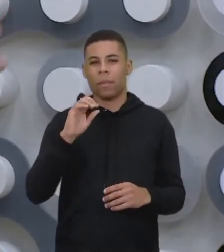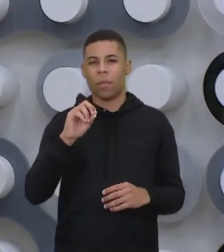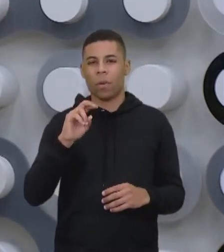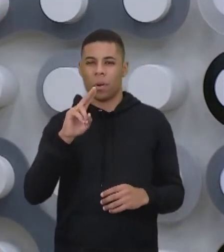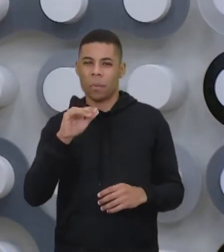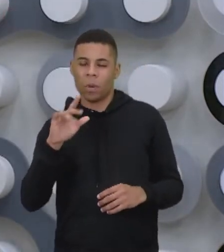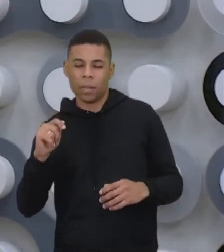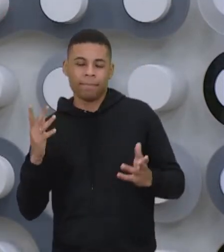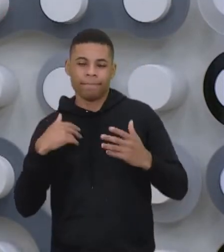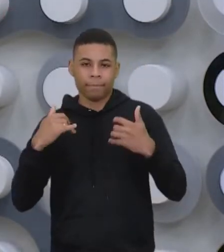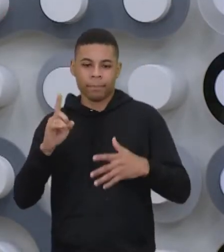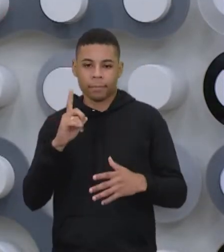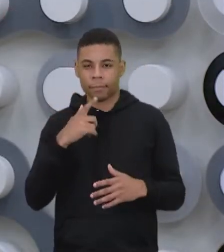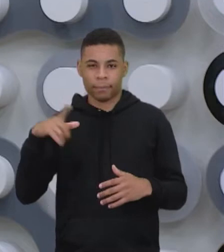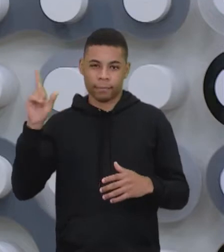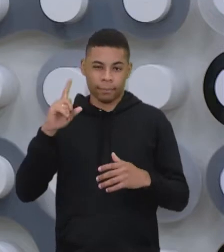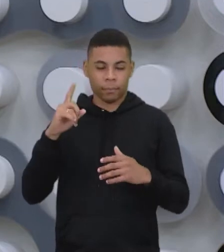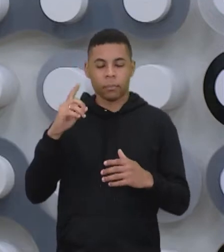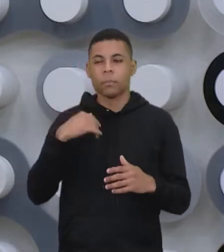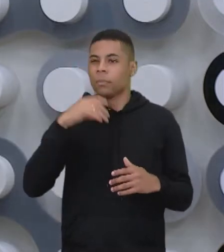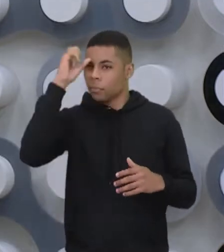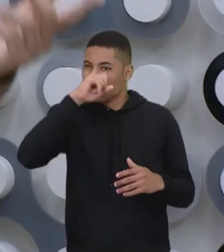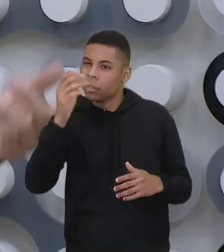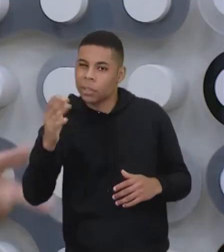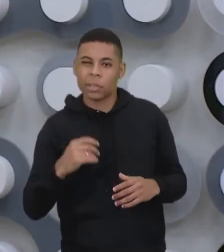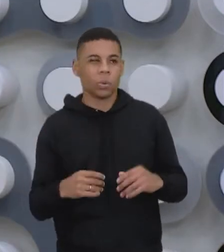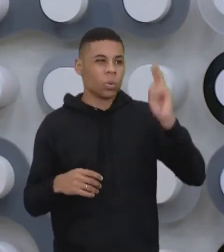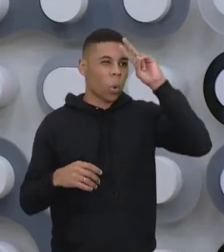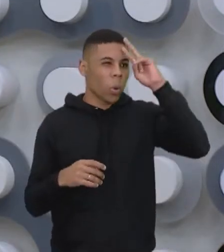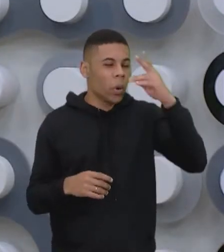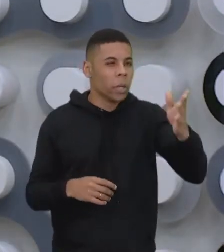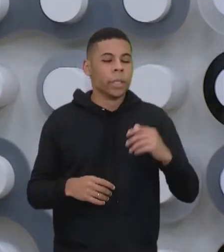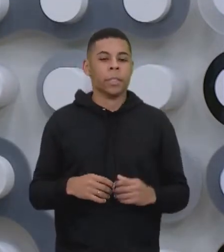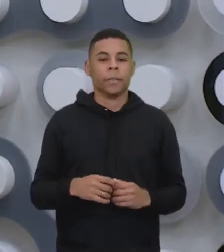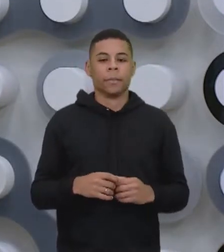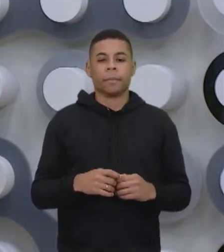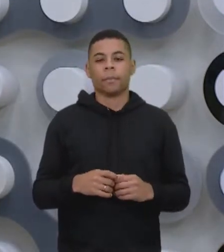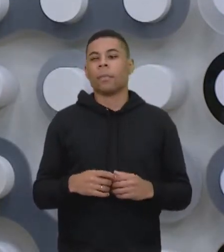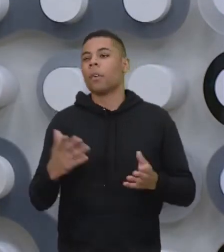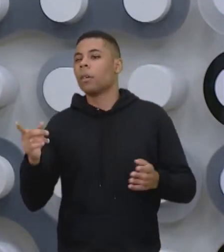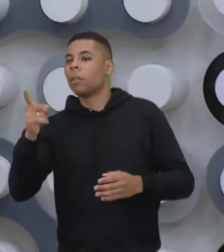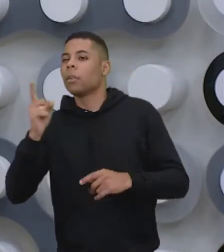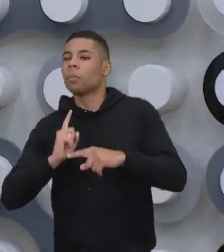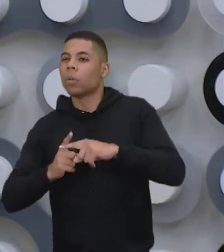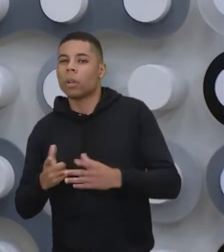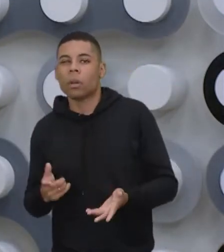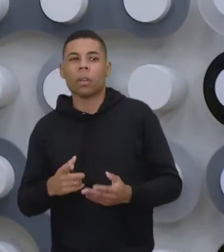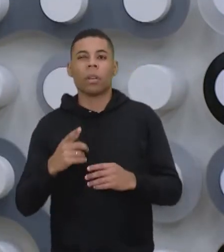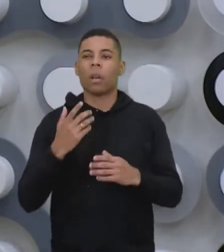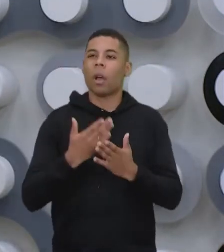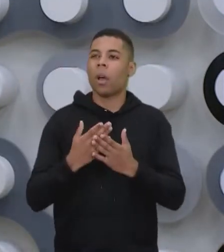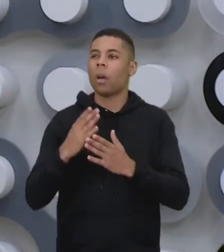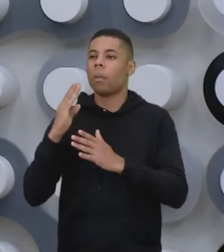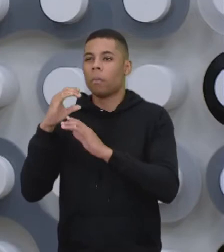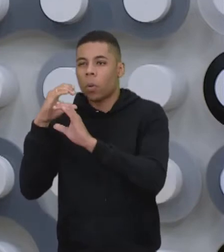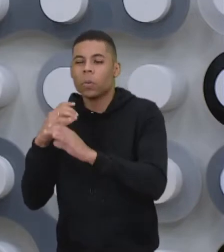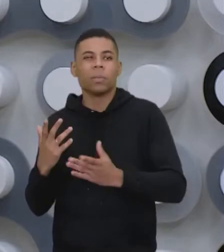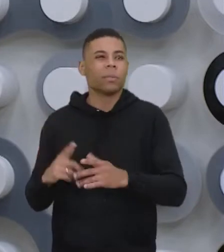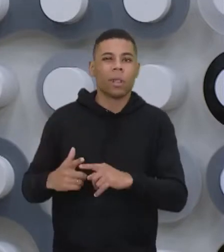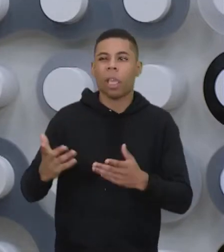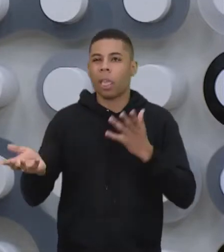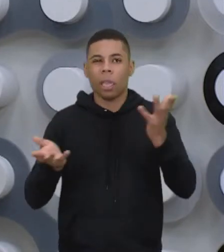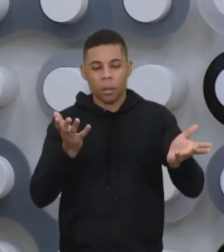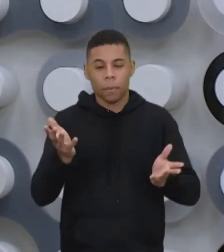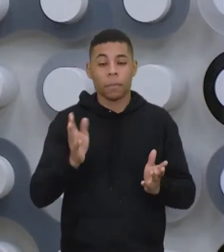ofendido. Vou aprender isso, história de não sei do que, reino não sei do que lá na biologia. Cara, mas tem uma coisa